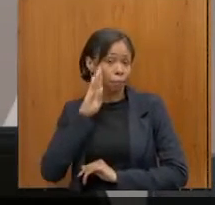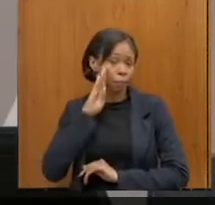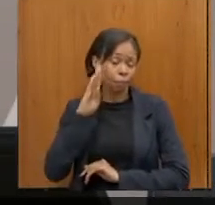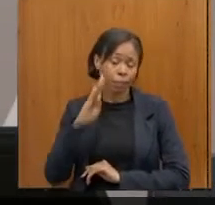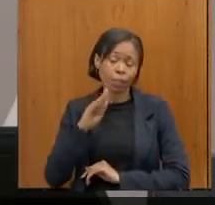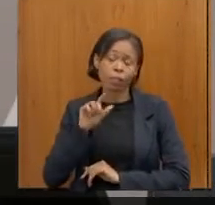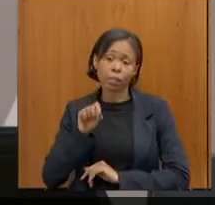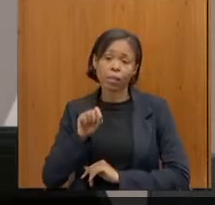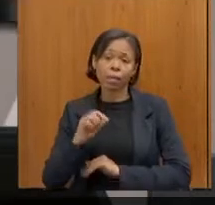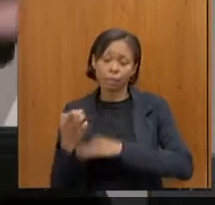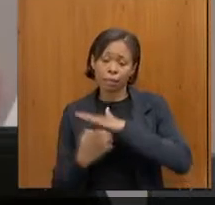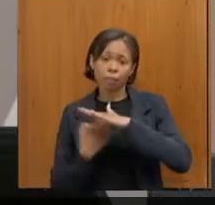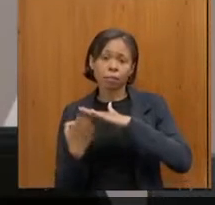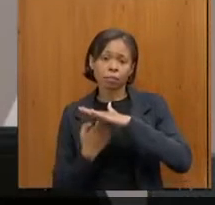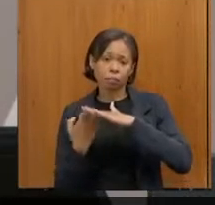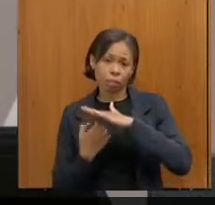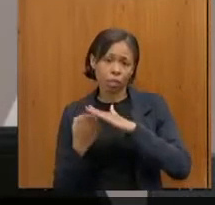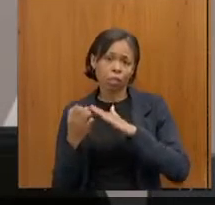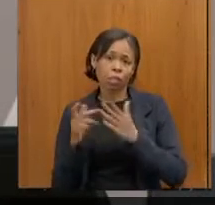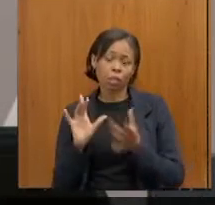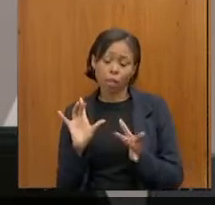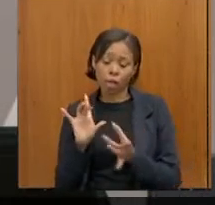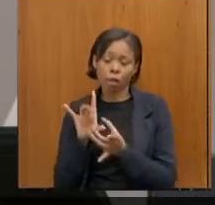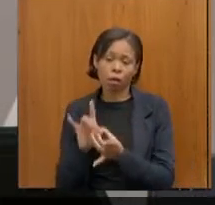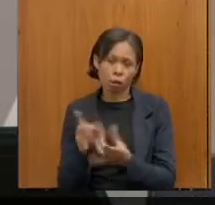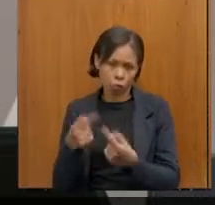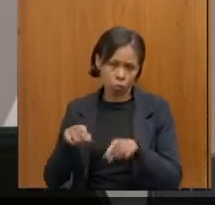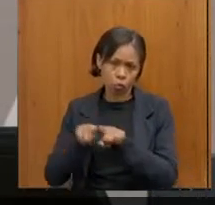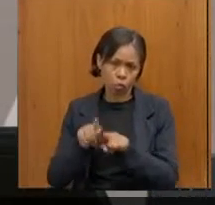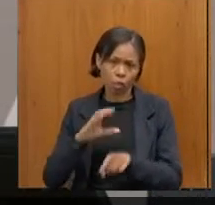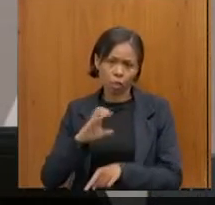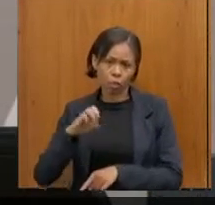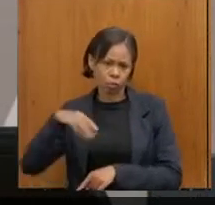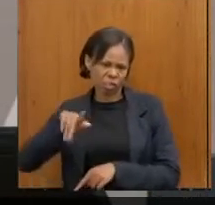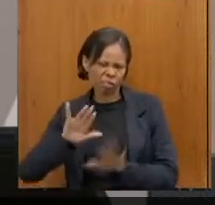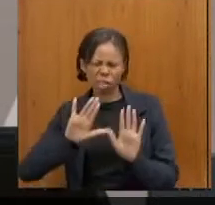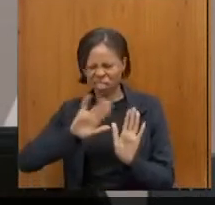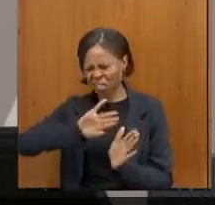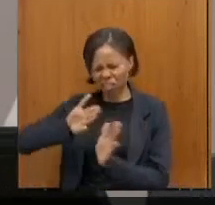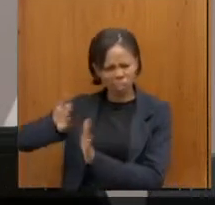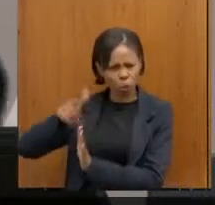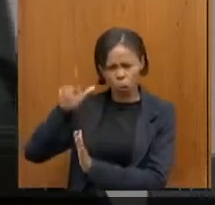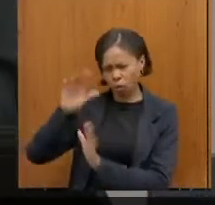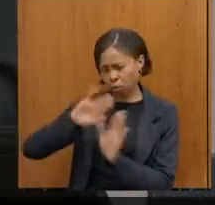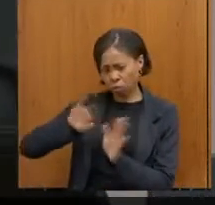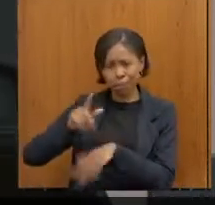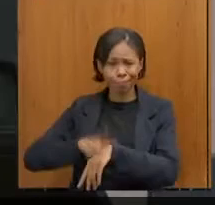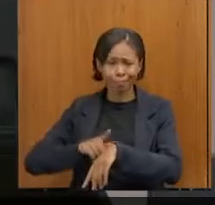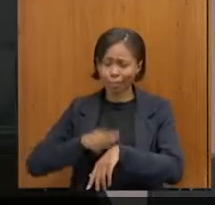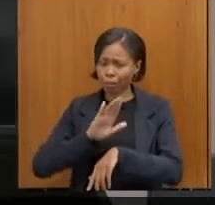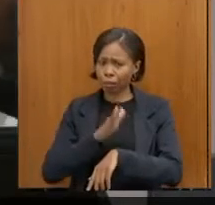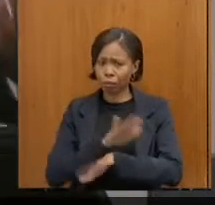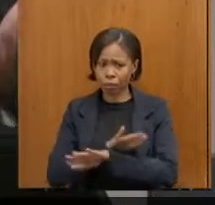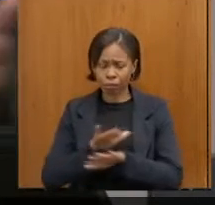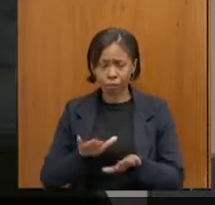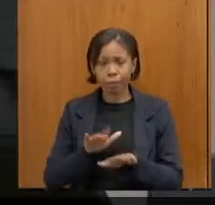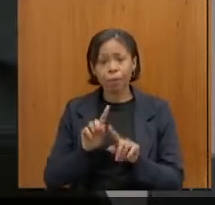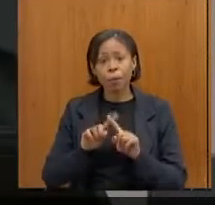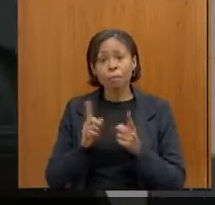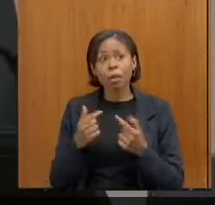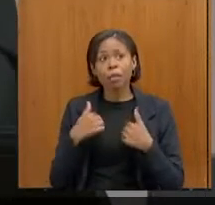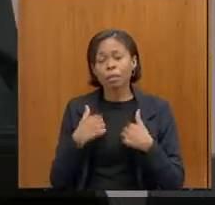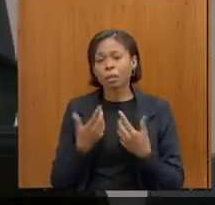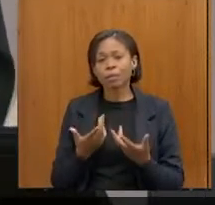empresas é nas empresas associadas a elas geração mas a outra coisa sem responder ao mesmo tempo mas eu